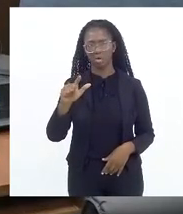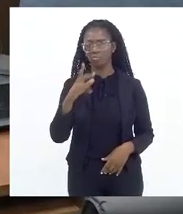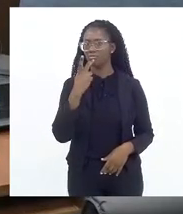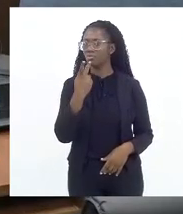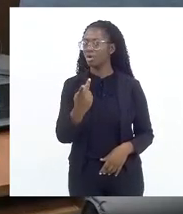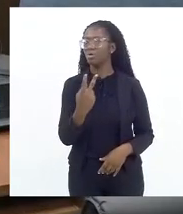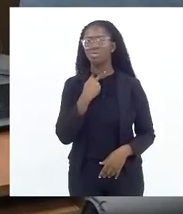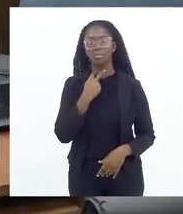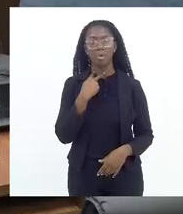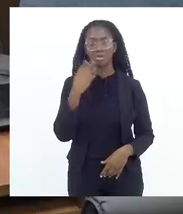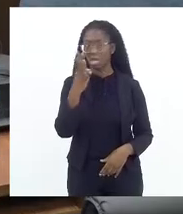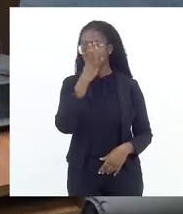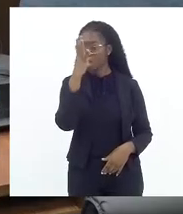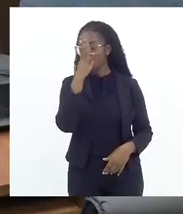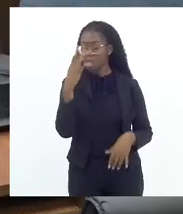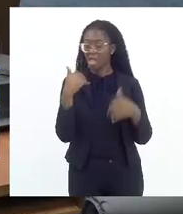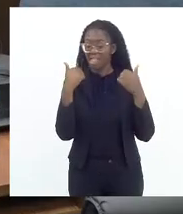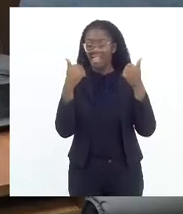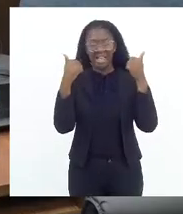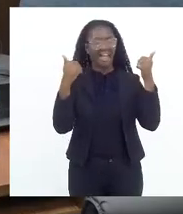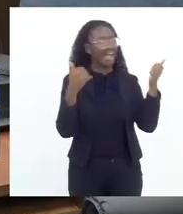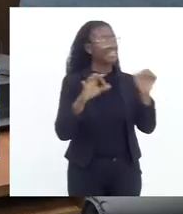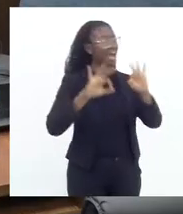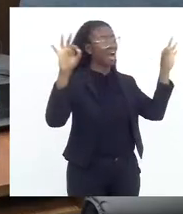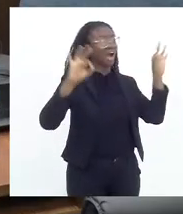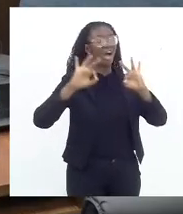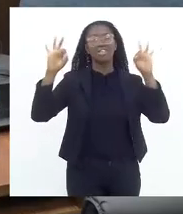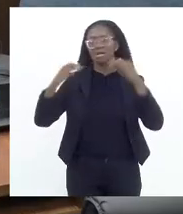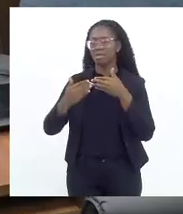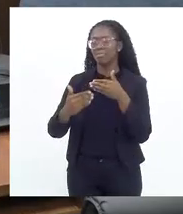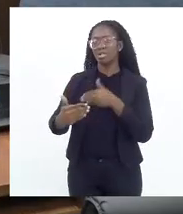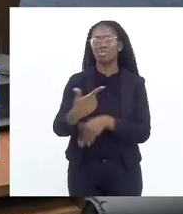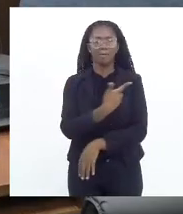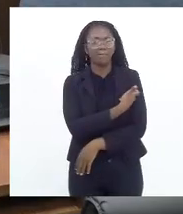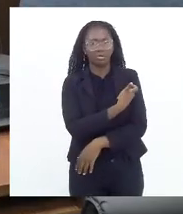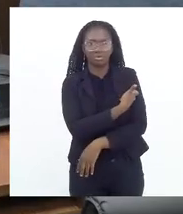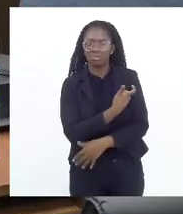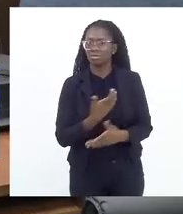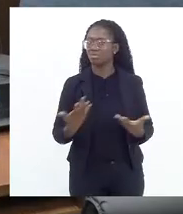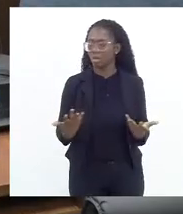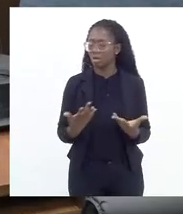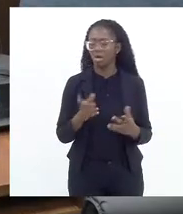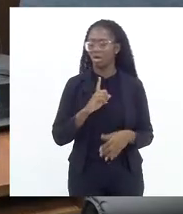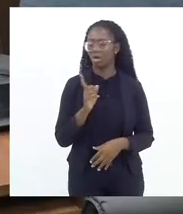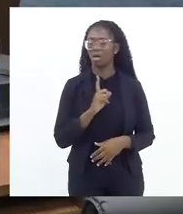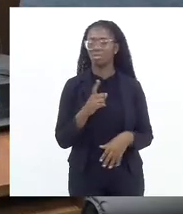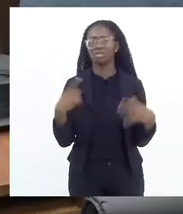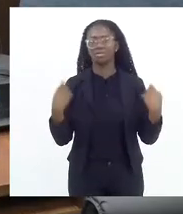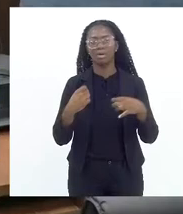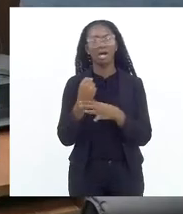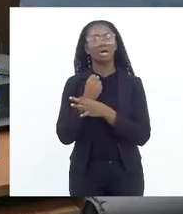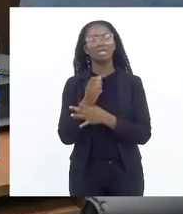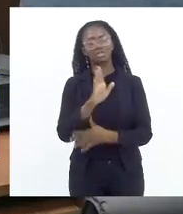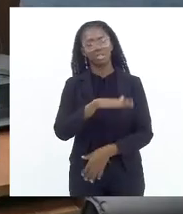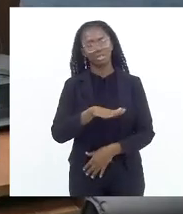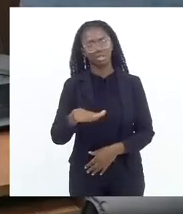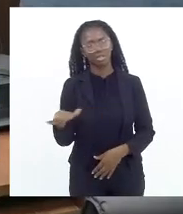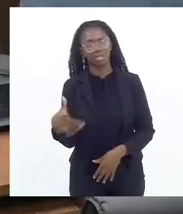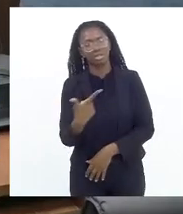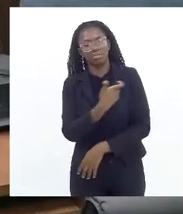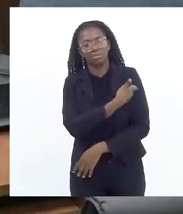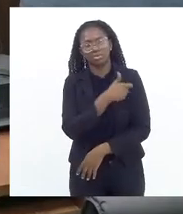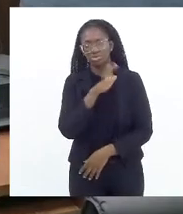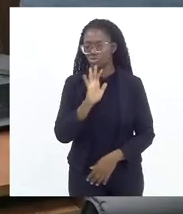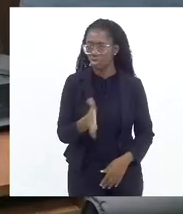exagerar no otimismo a partir do processo de vacinação. A gente precisa garantir que as crianças estejam